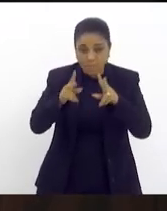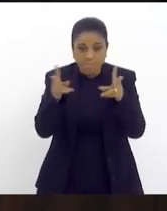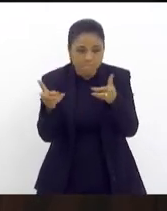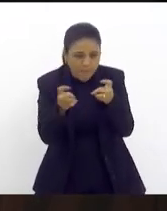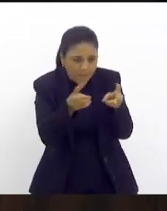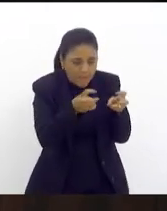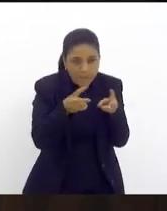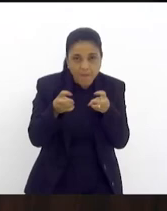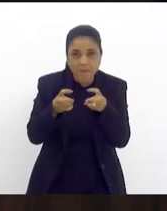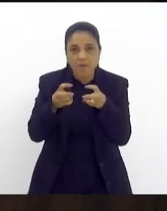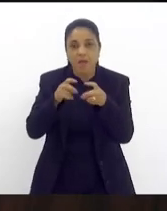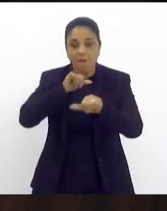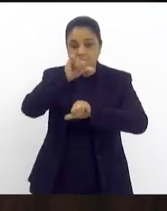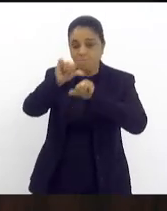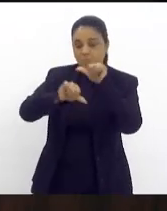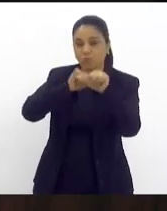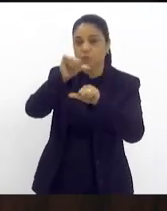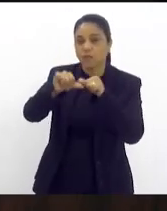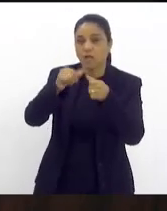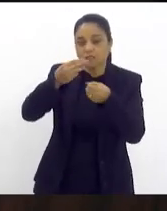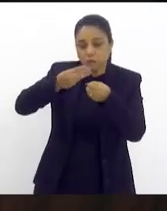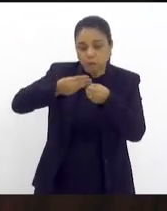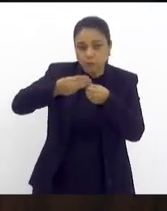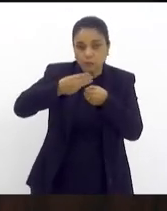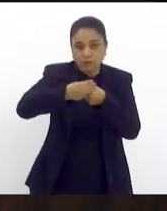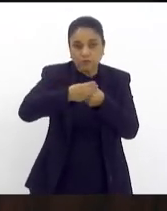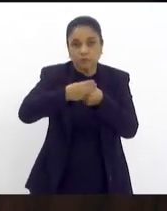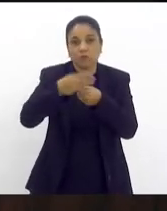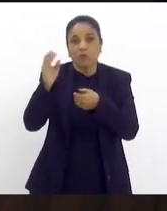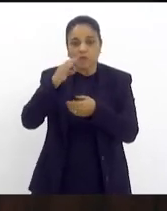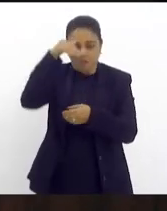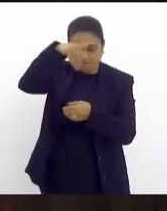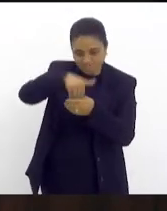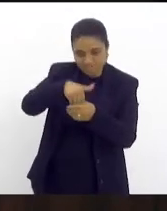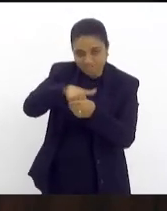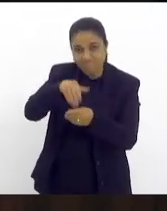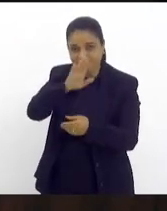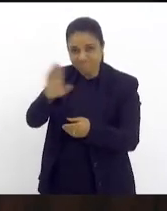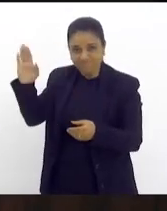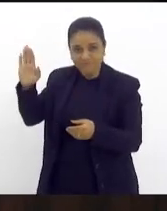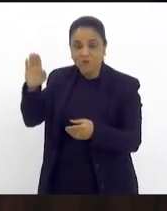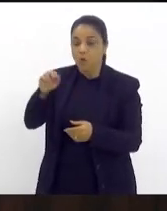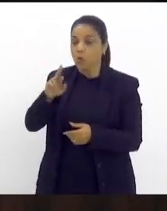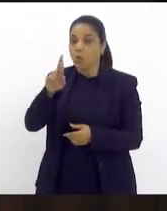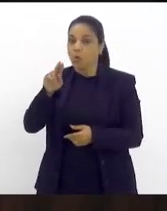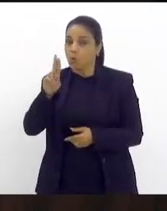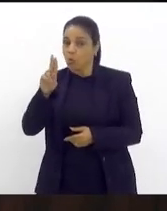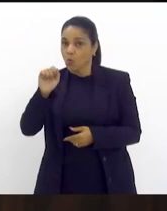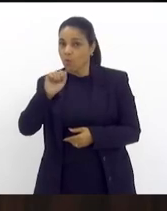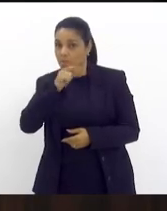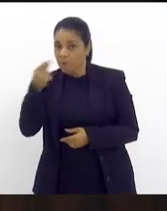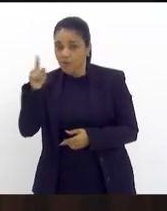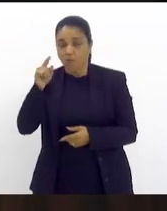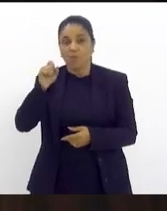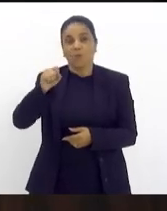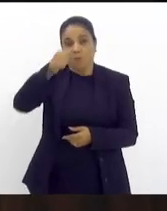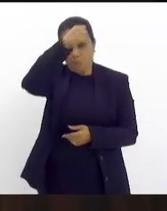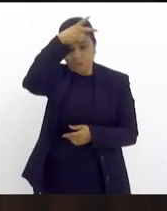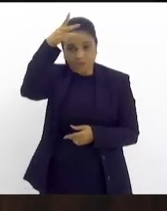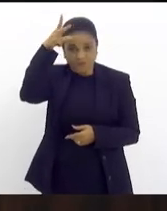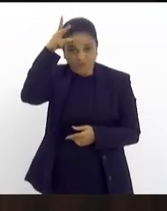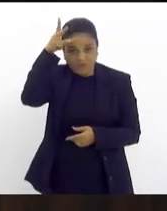mudança iniciada no município e elegeu Rubão, prefeito, para continuar trabalhando e